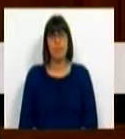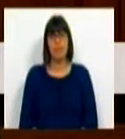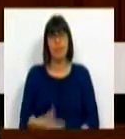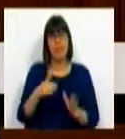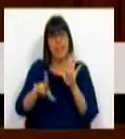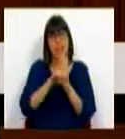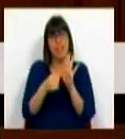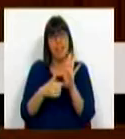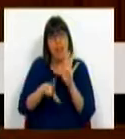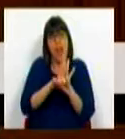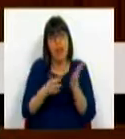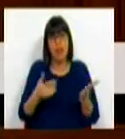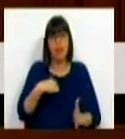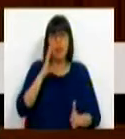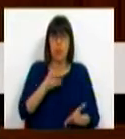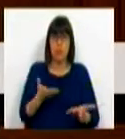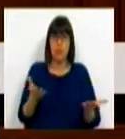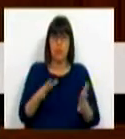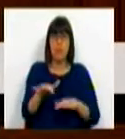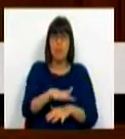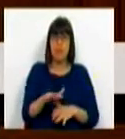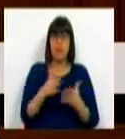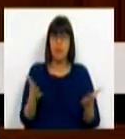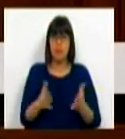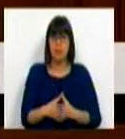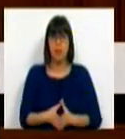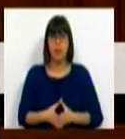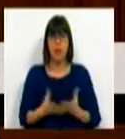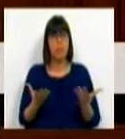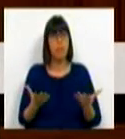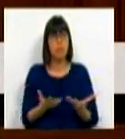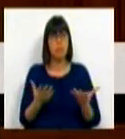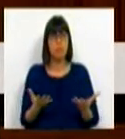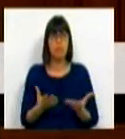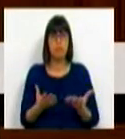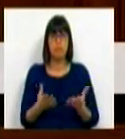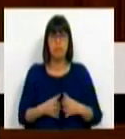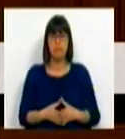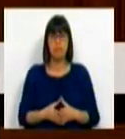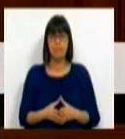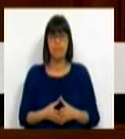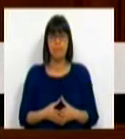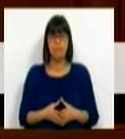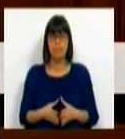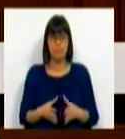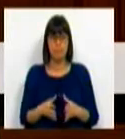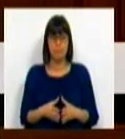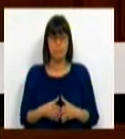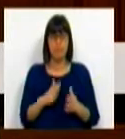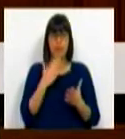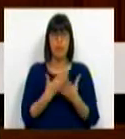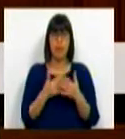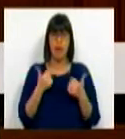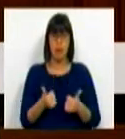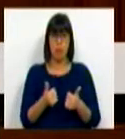Está na lei. Eu sei, mas é uma situação, digamos assim, que conduz a